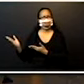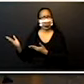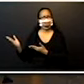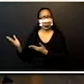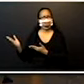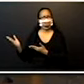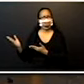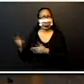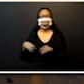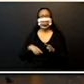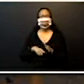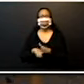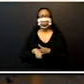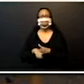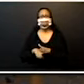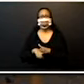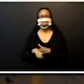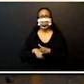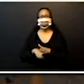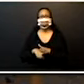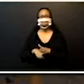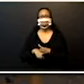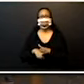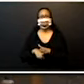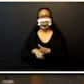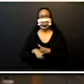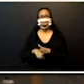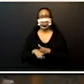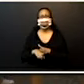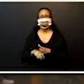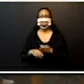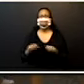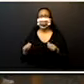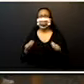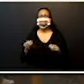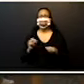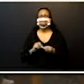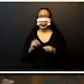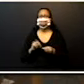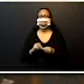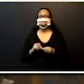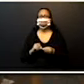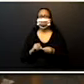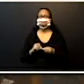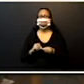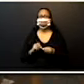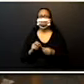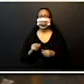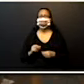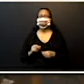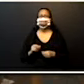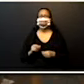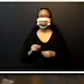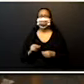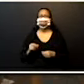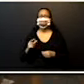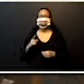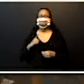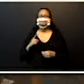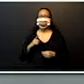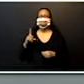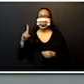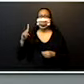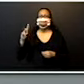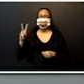está perguntando. Única maneira de fazer, gente, façam a conta. Eu tenho 12 vezes